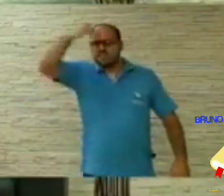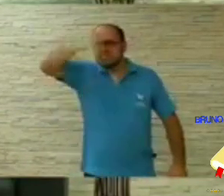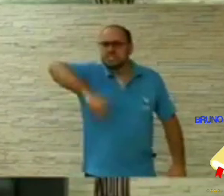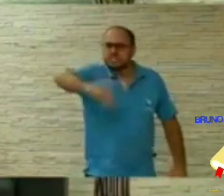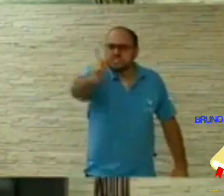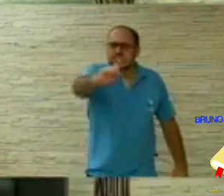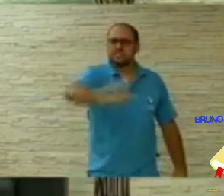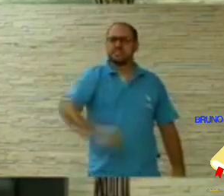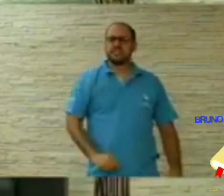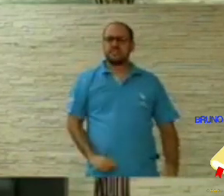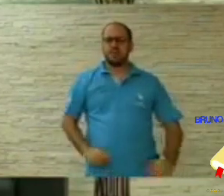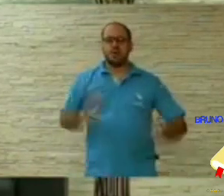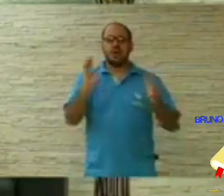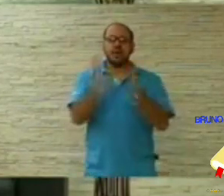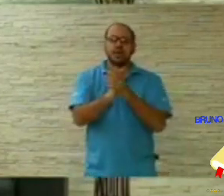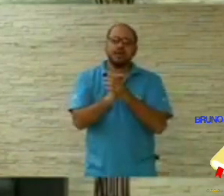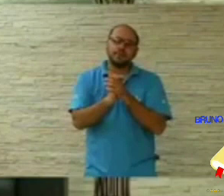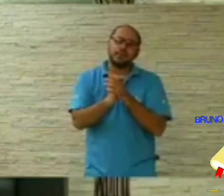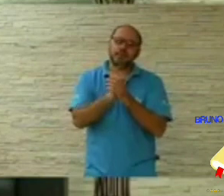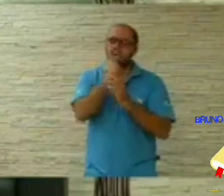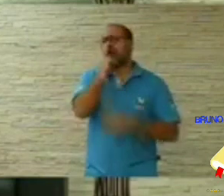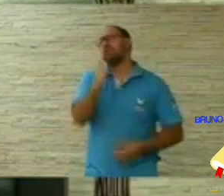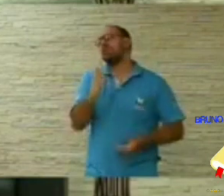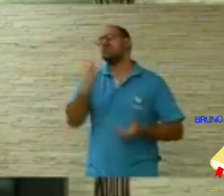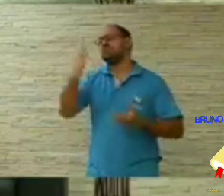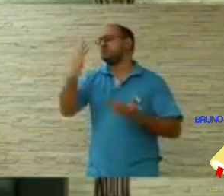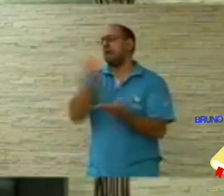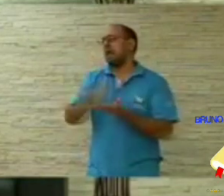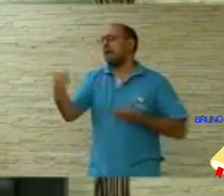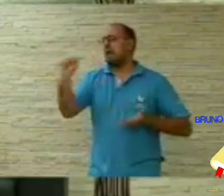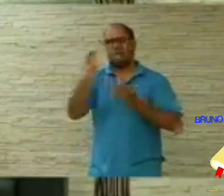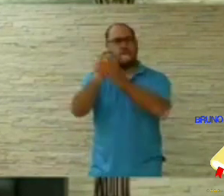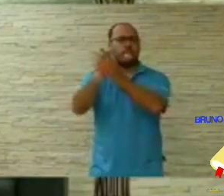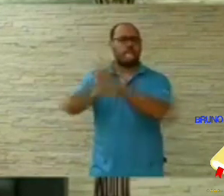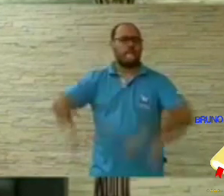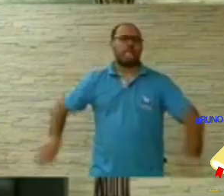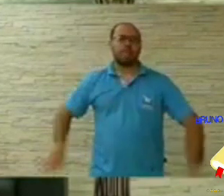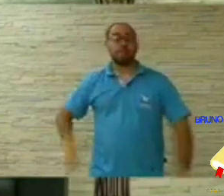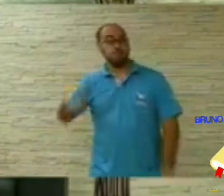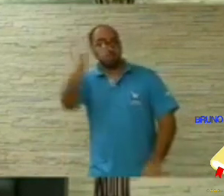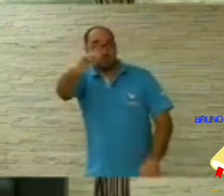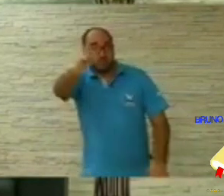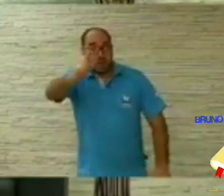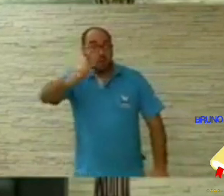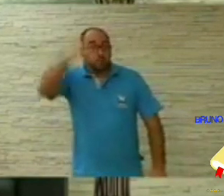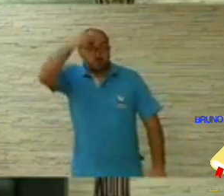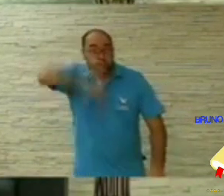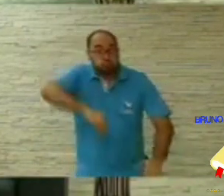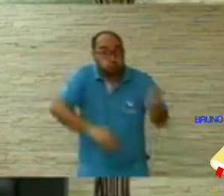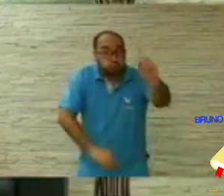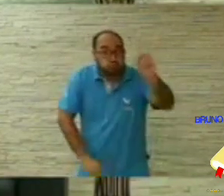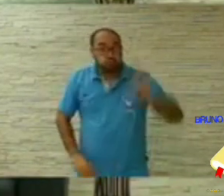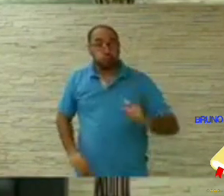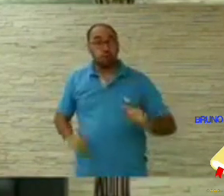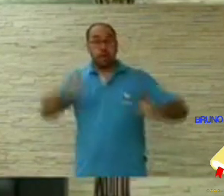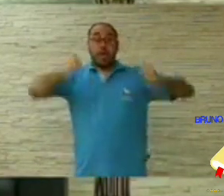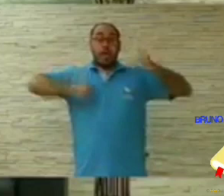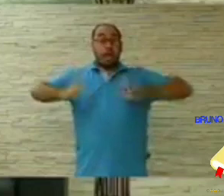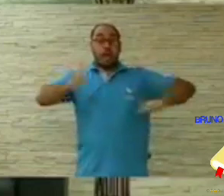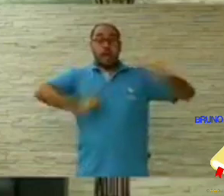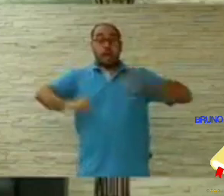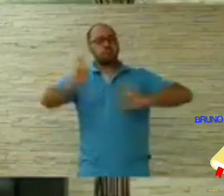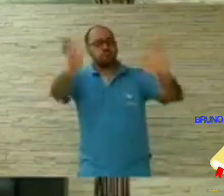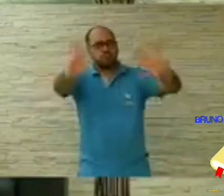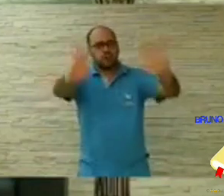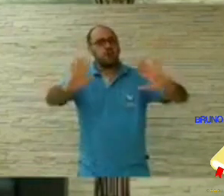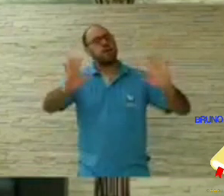seu casamento. Não desista dos seus filhos. Não desista da sua vida. Não se desespere.